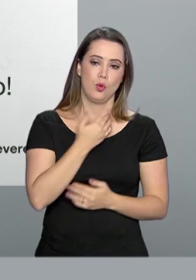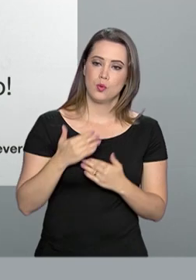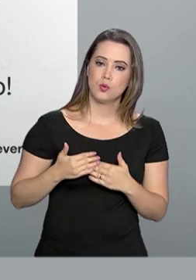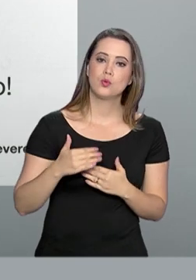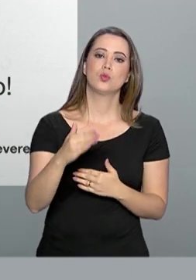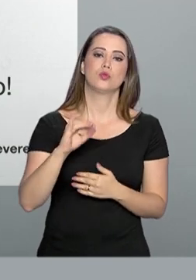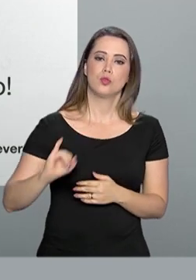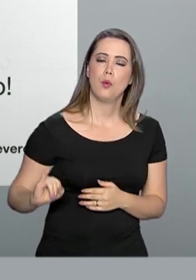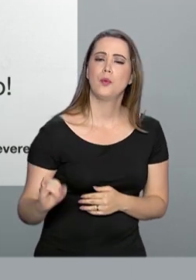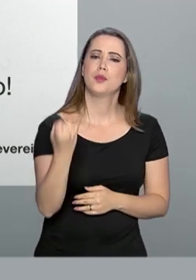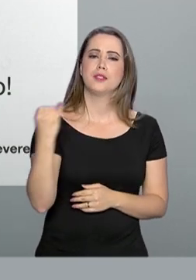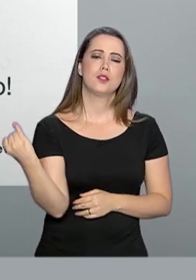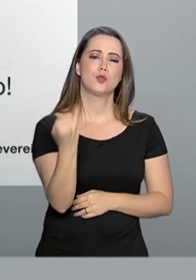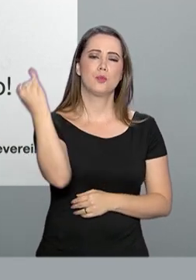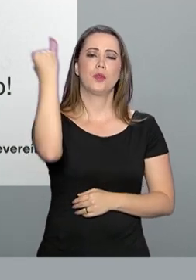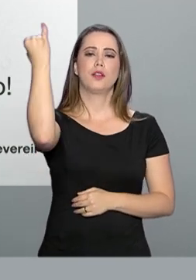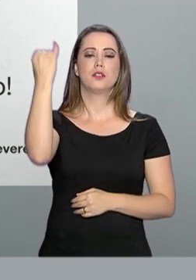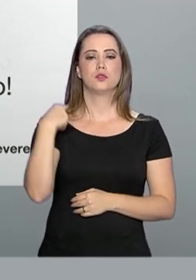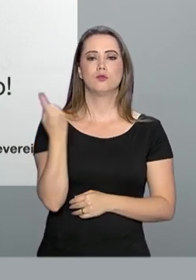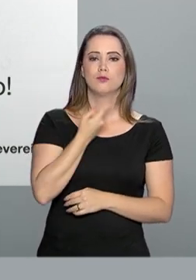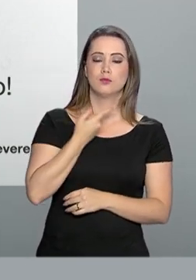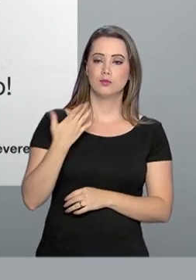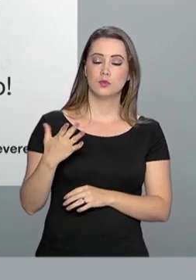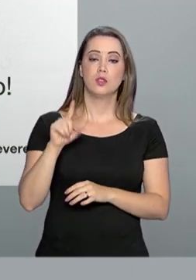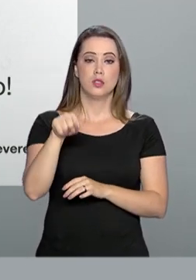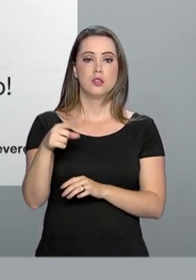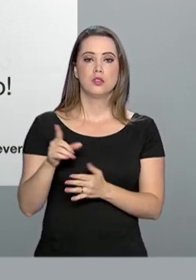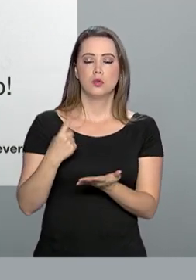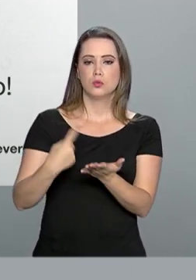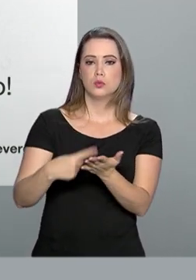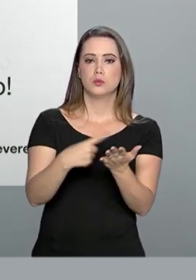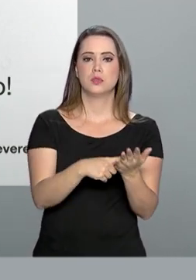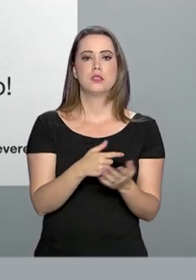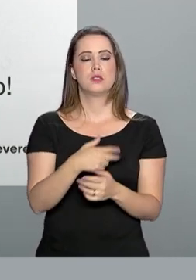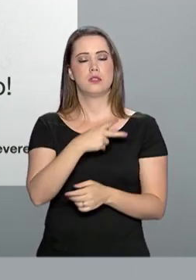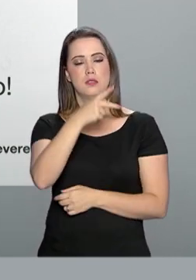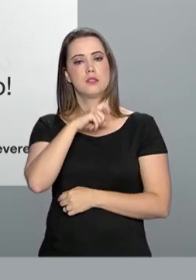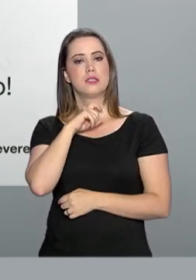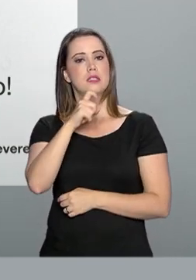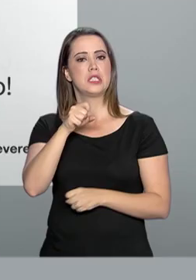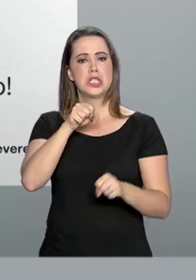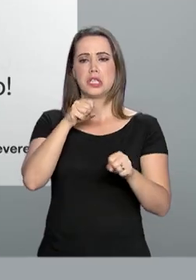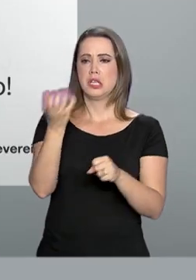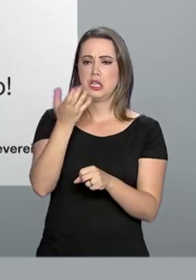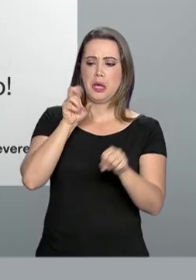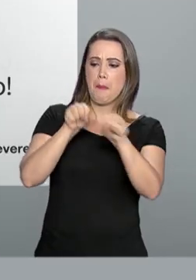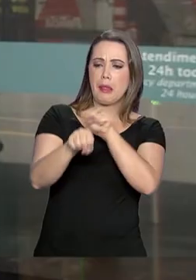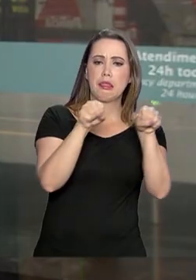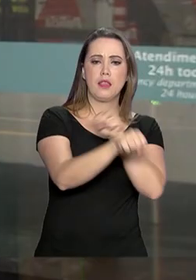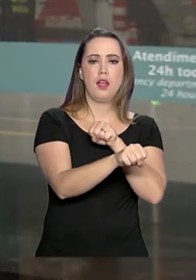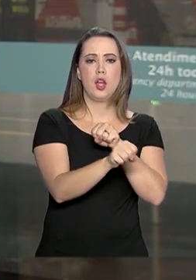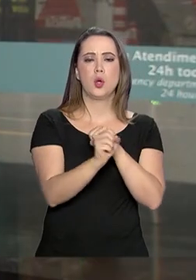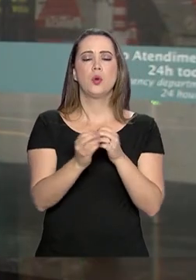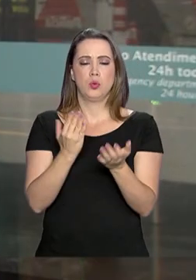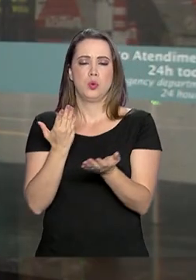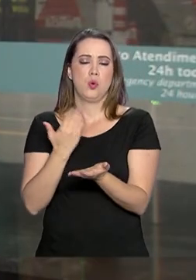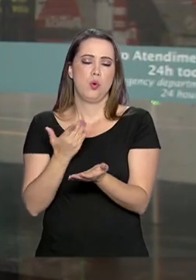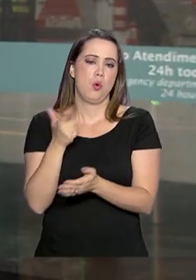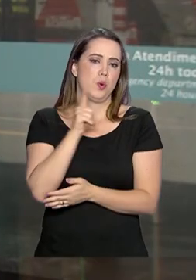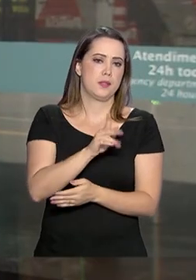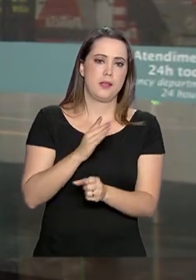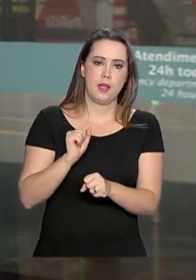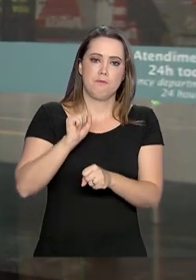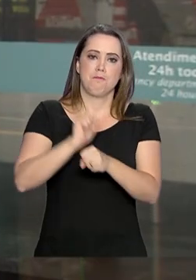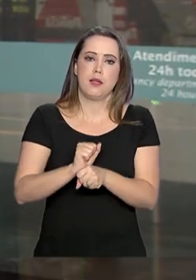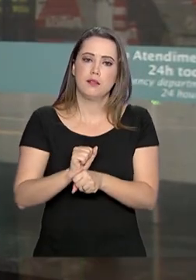Não perderemos esta oportunidade única. Contem conosco. Nenhum assassino irá nos parar. O presidente segue evoluindo bem aqui